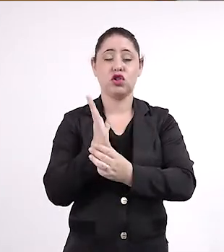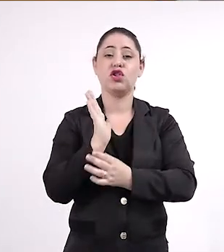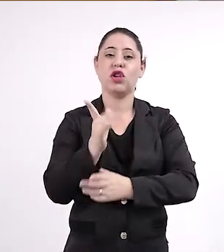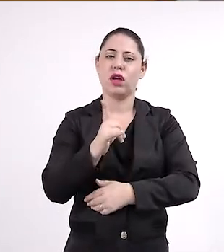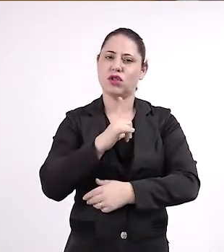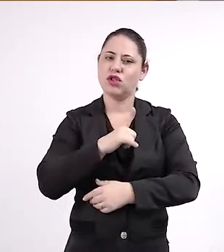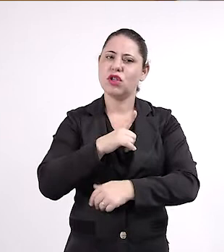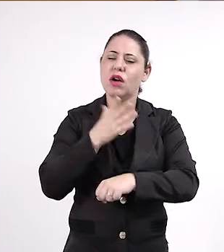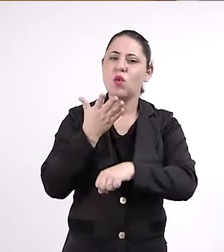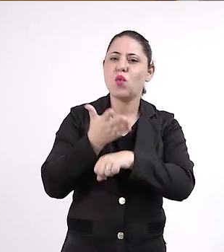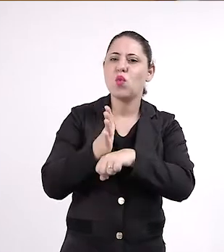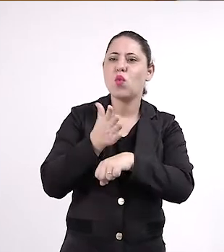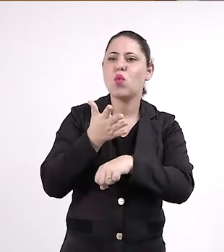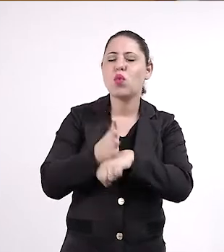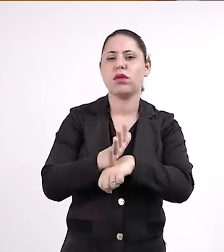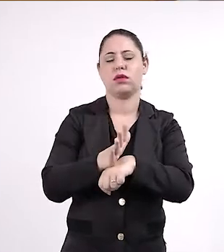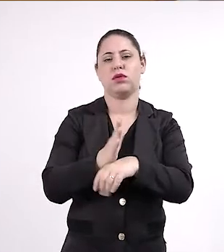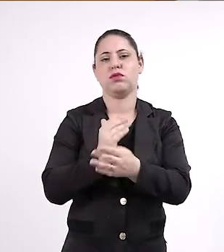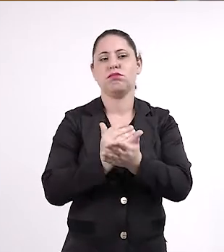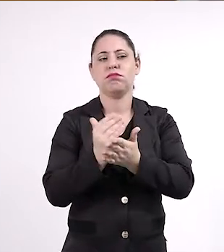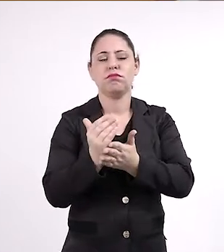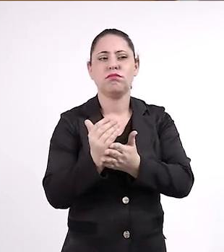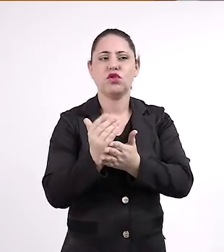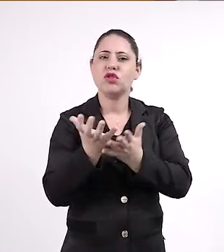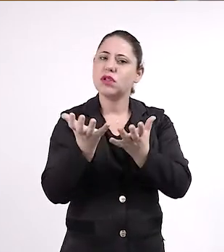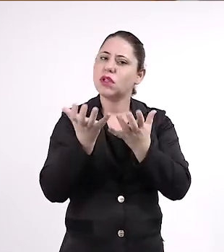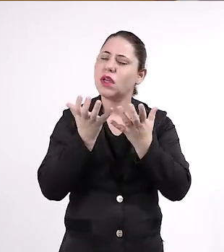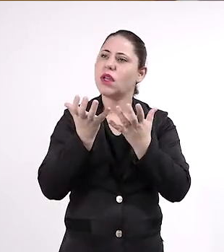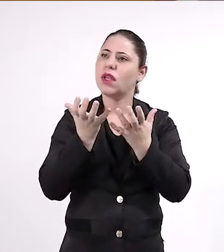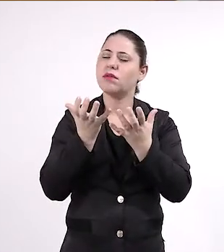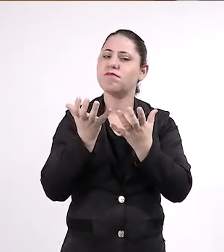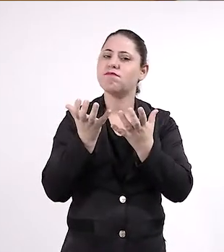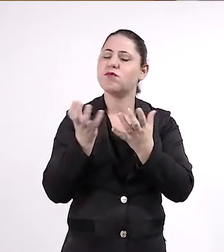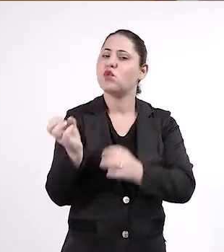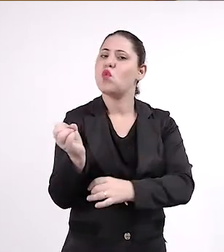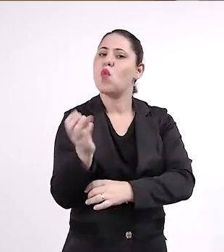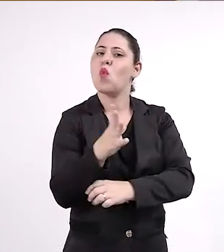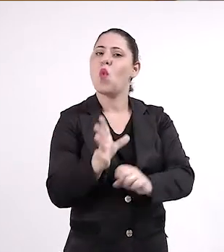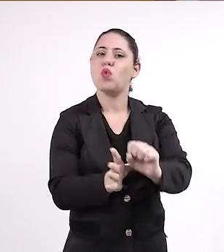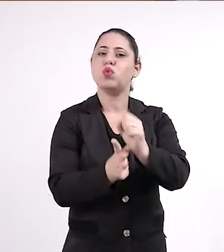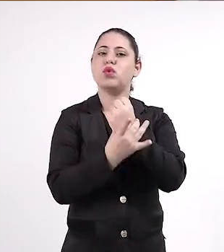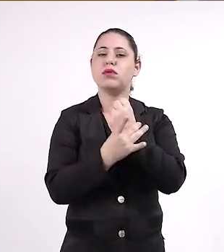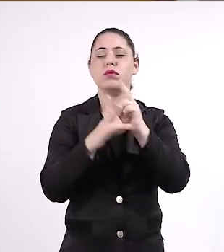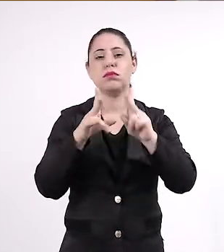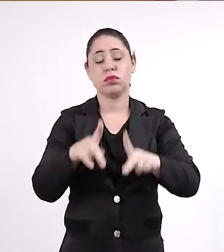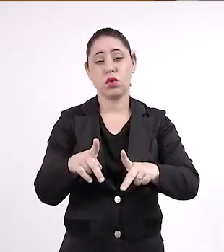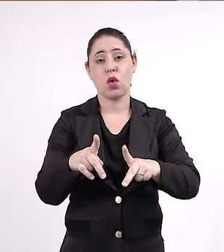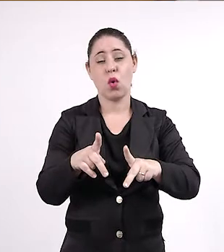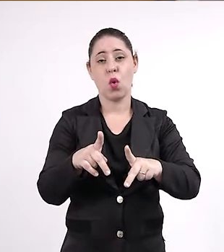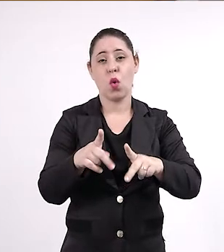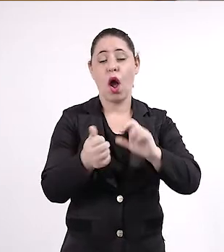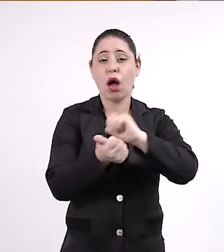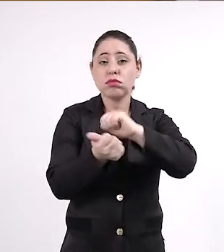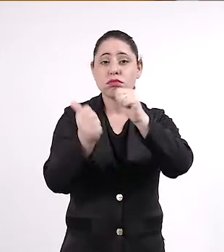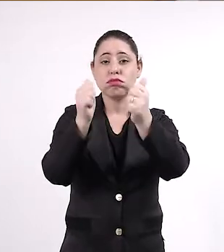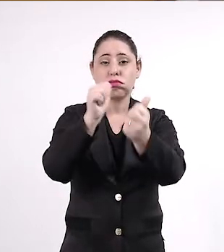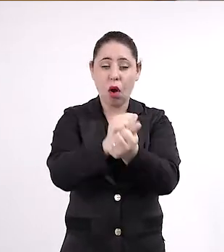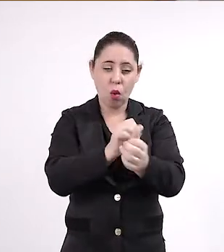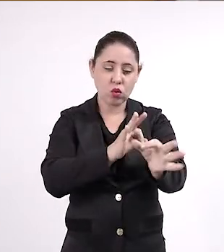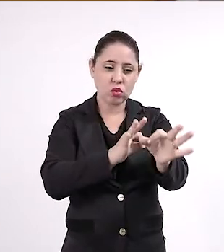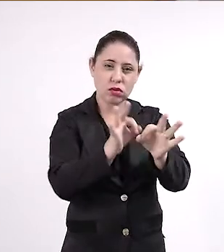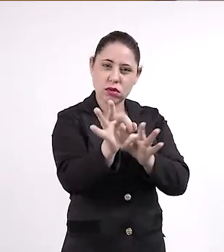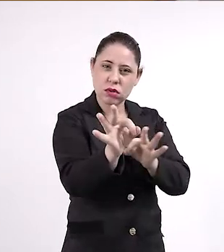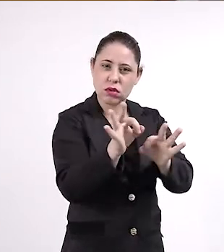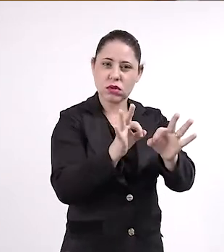Nós já estávamos, na verdade, muito interessados em dinamizar a Defensoria Pública,